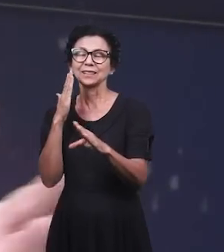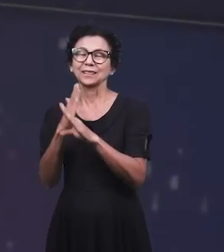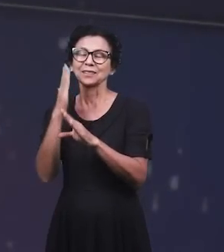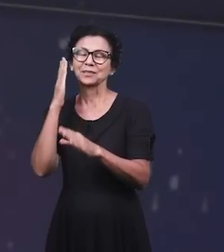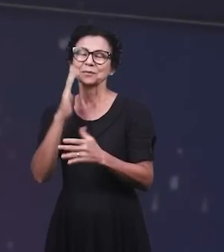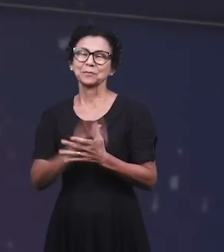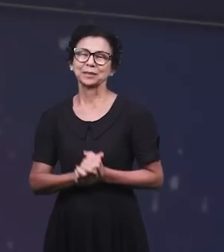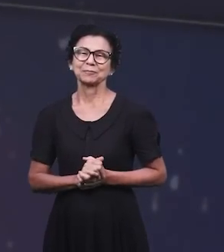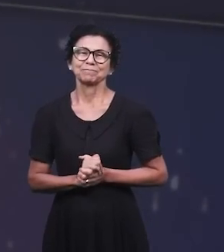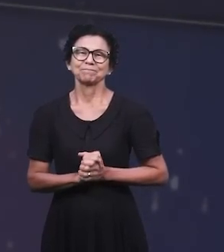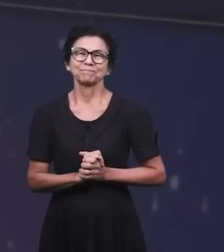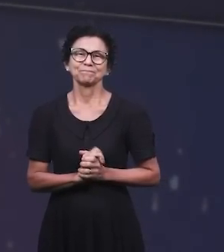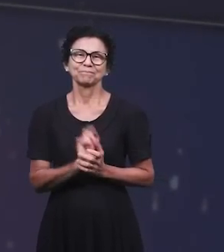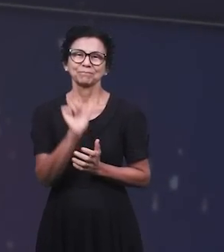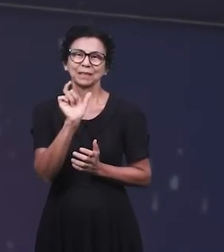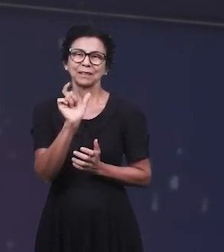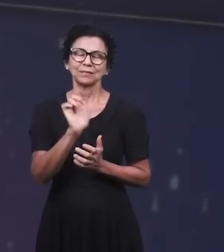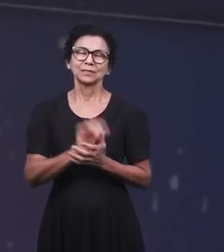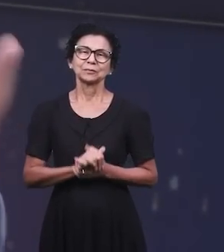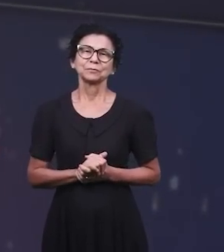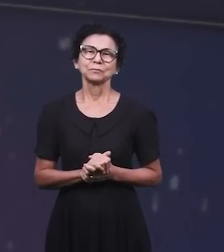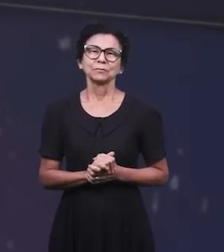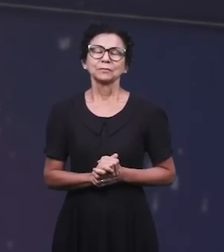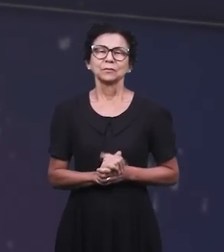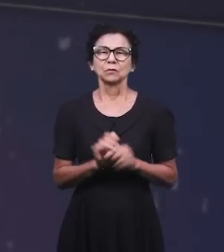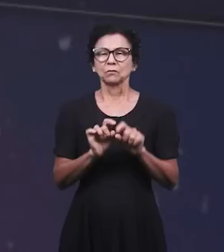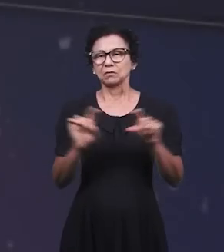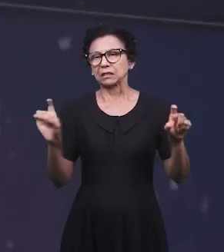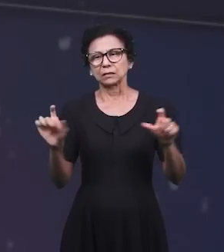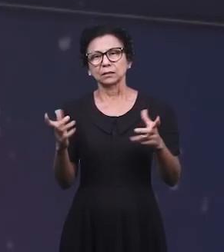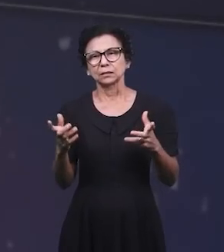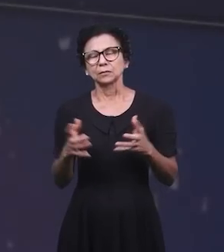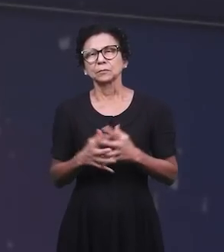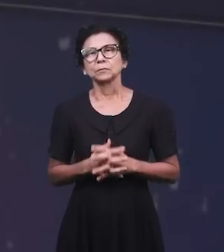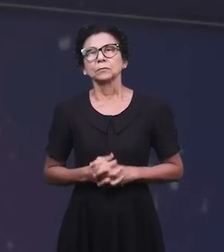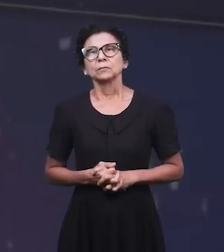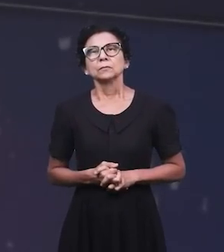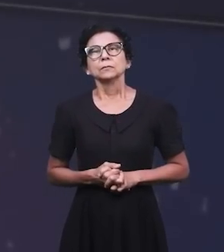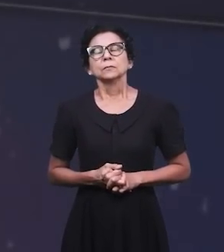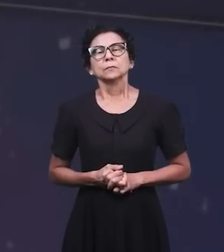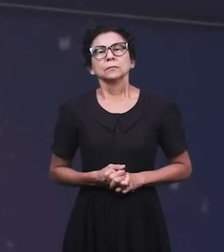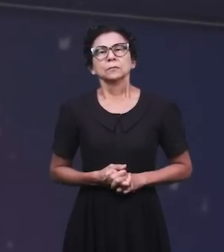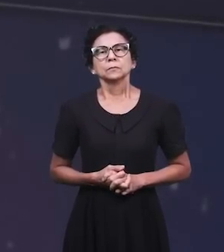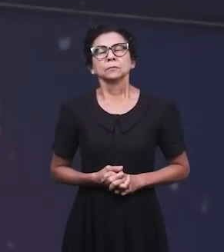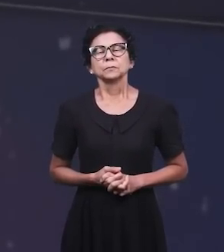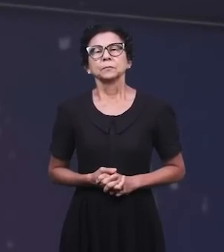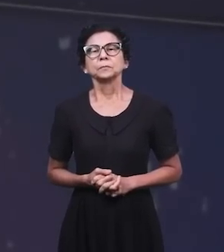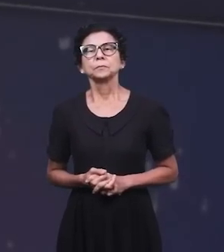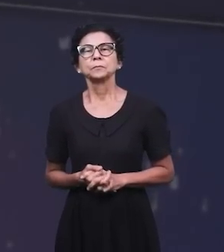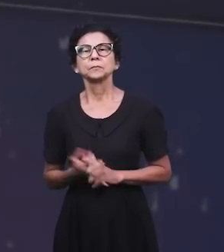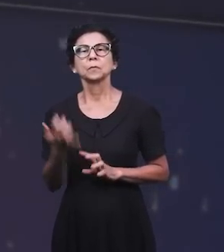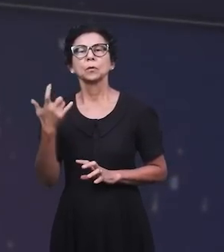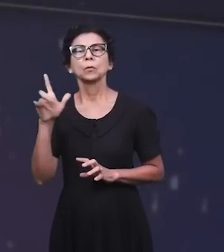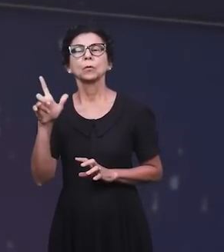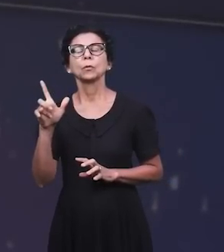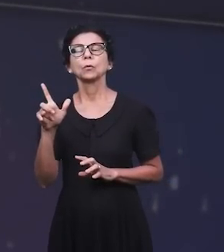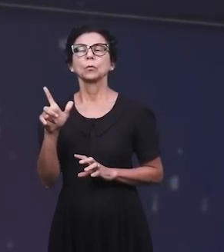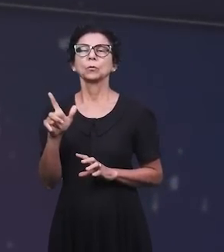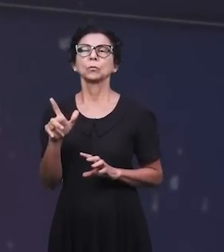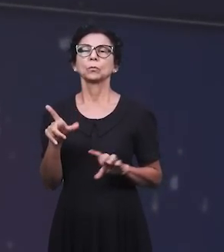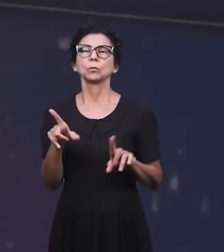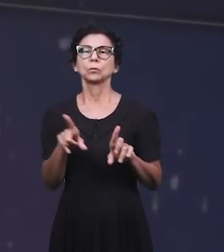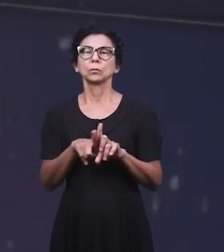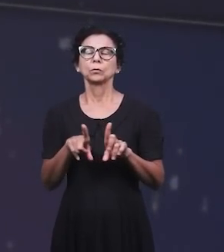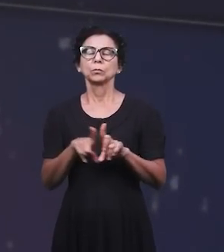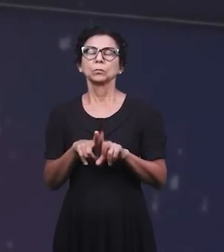o que estaria de fato escrito, né? Há outros também, há um outro aqui que é o caso da